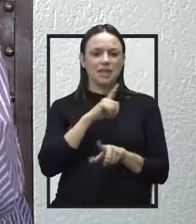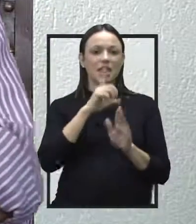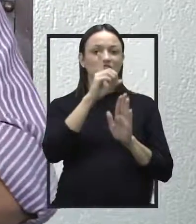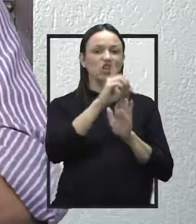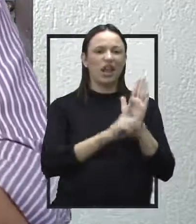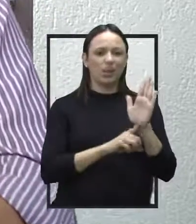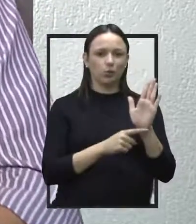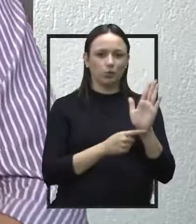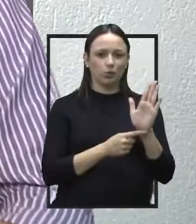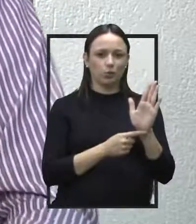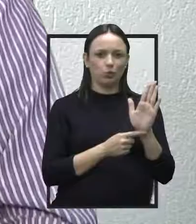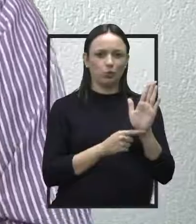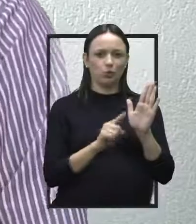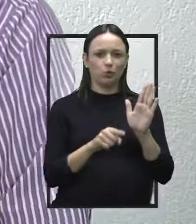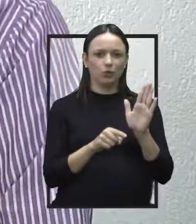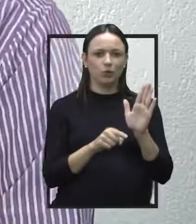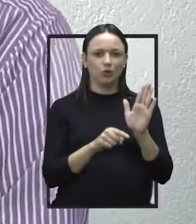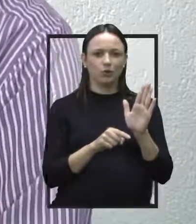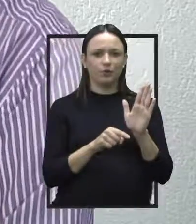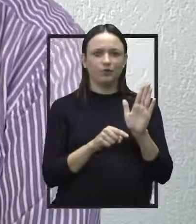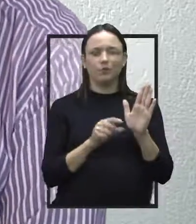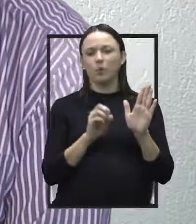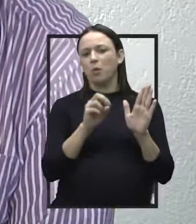ou tem